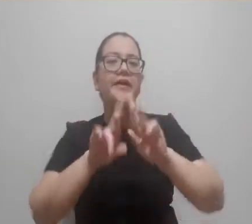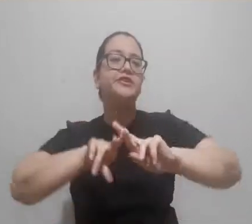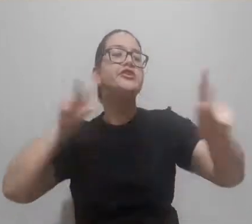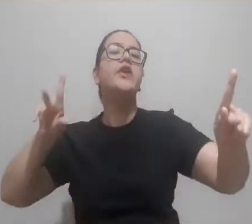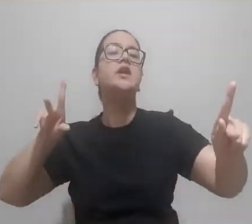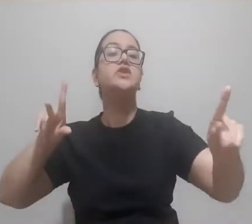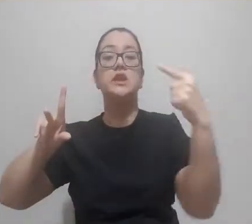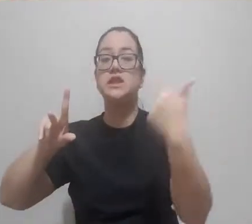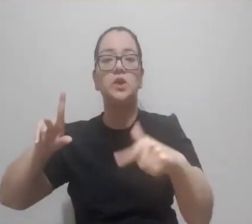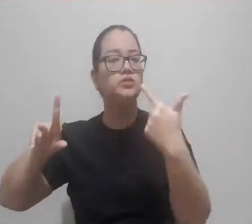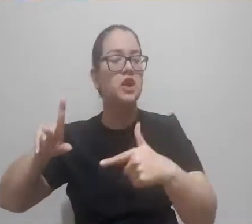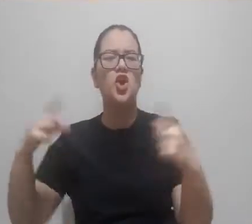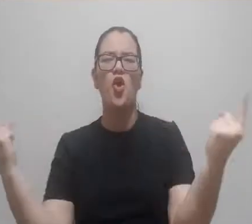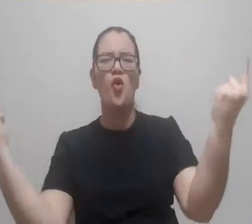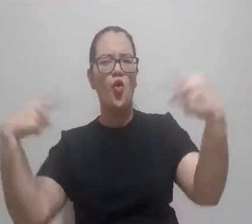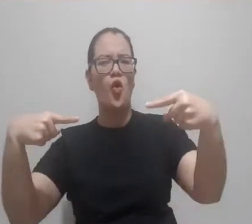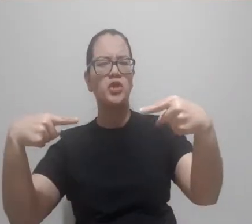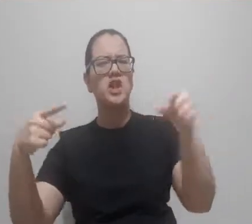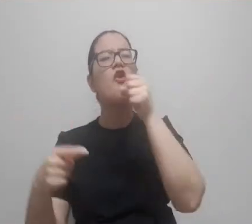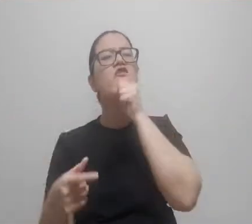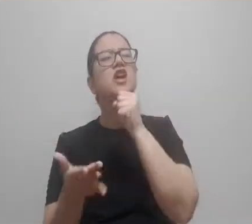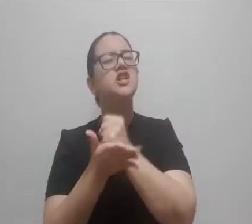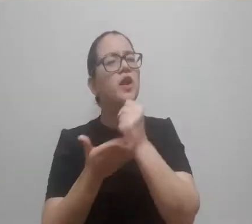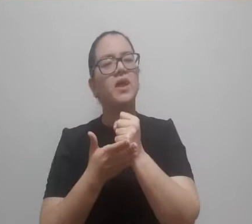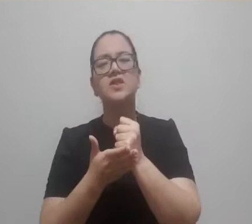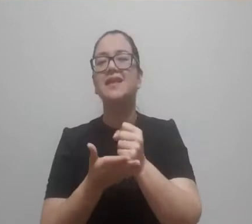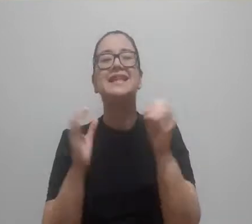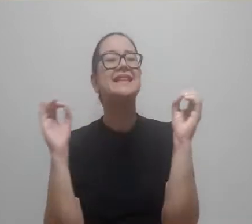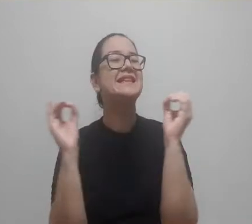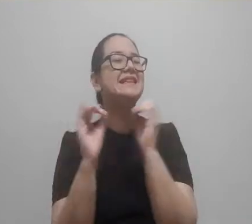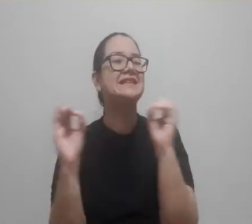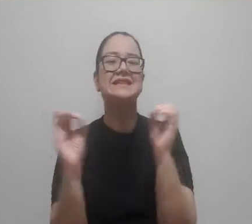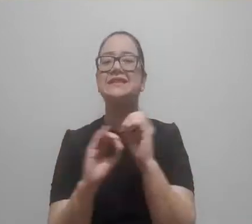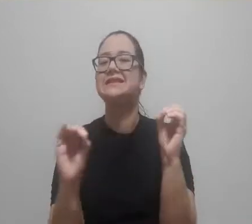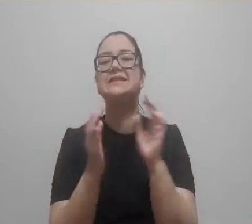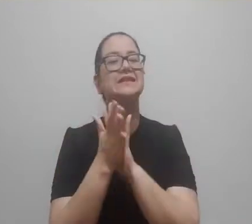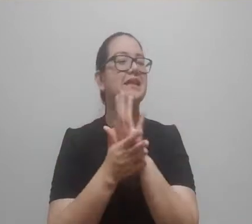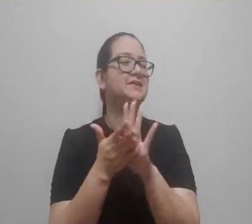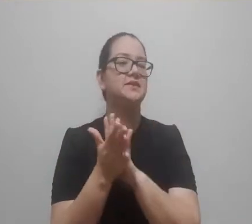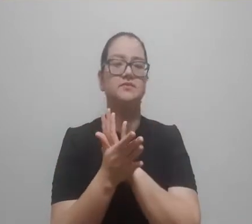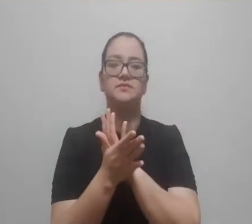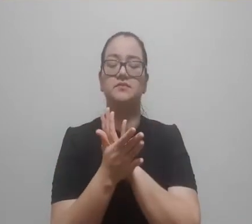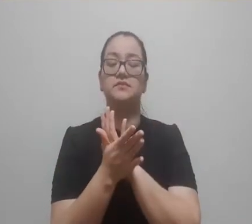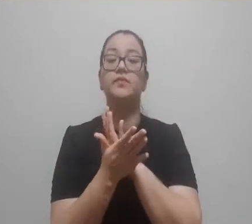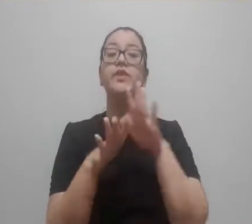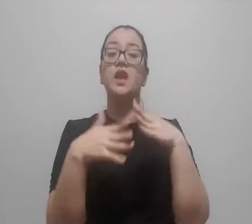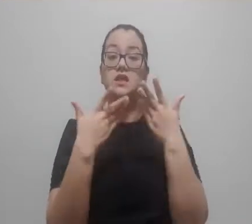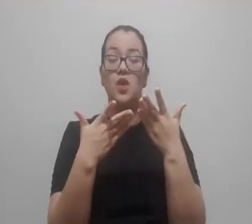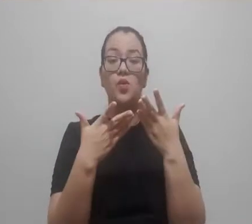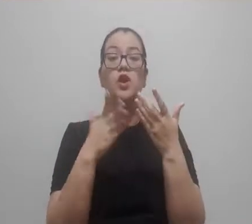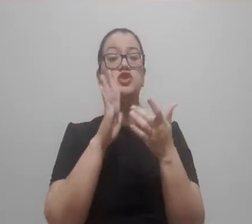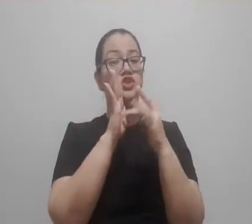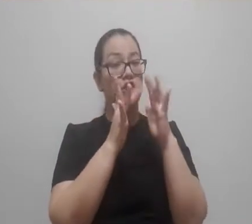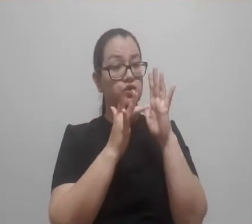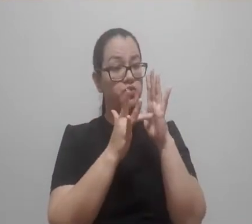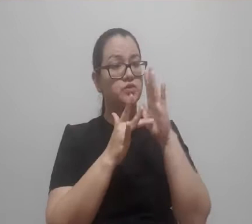com aquilo que já foi passado através do Antigo Testamento. Então ele conscientiza,